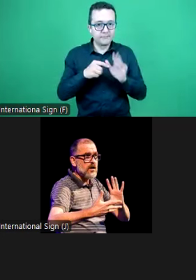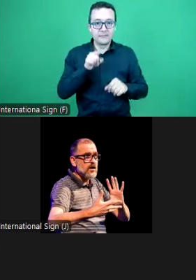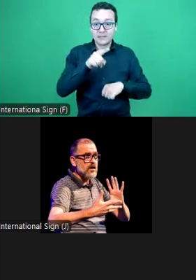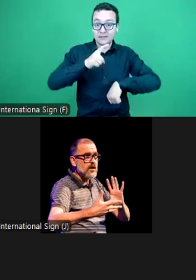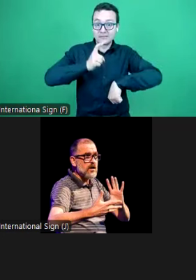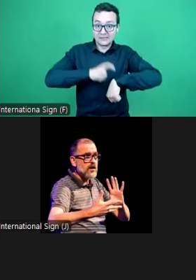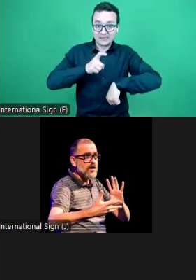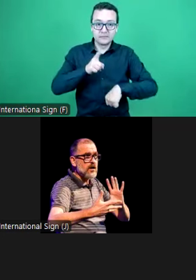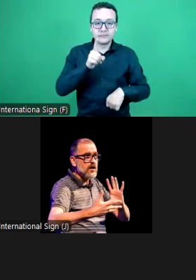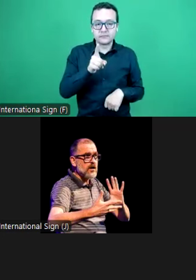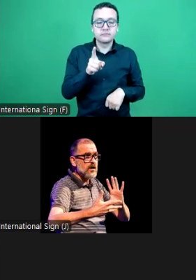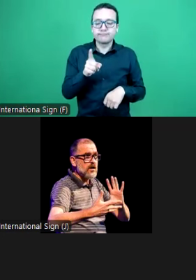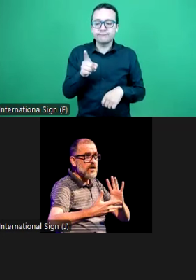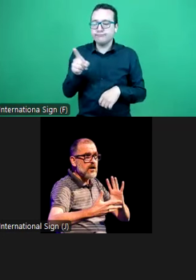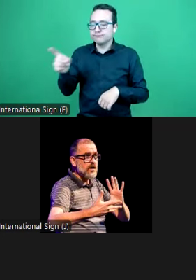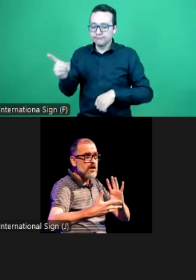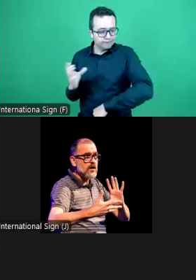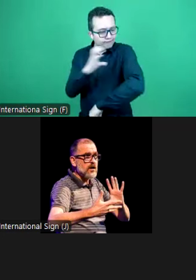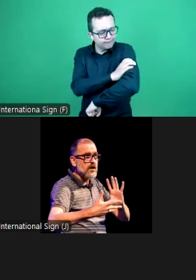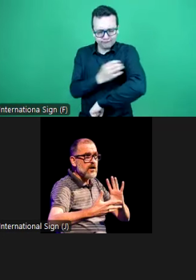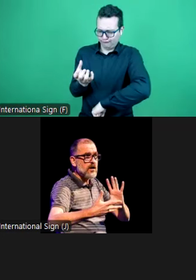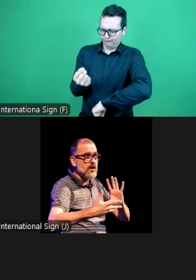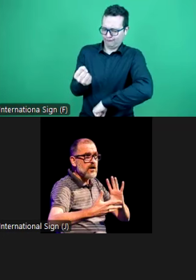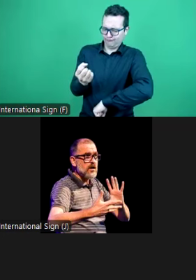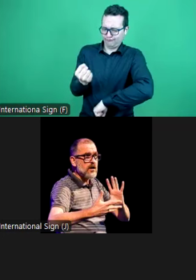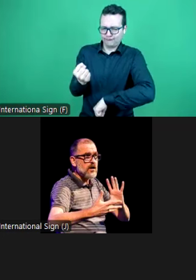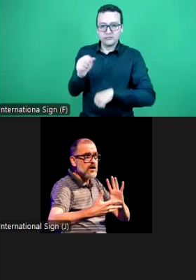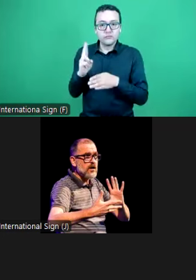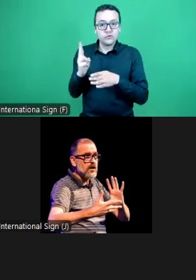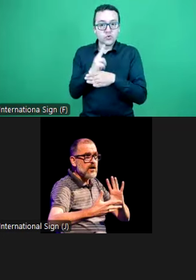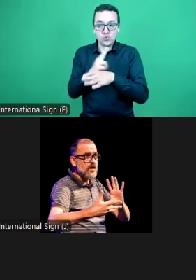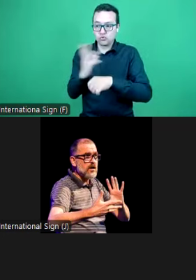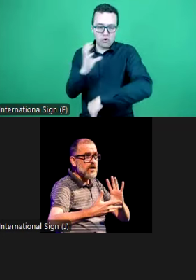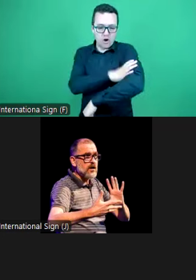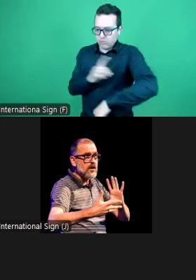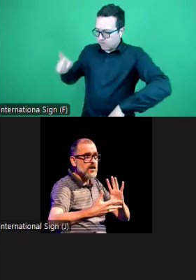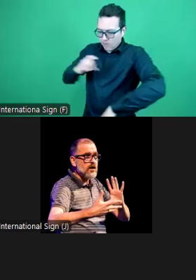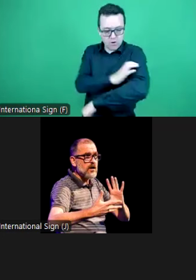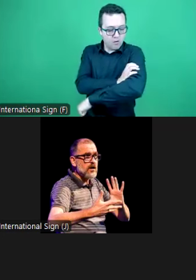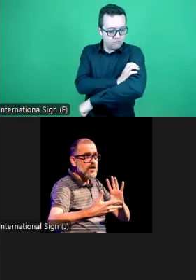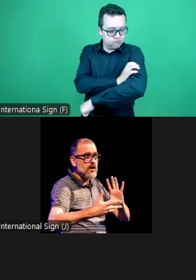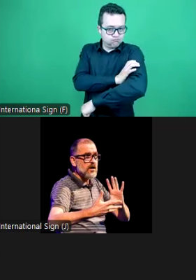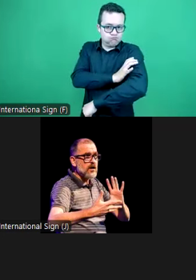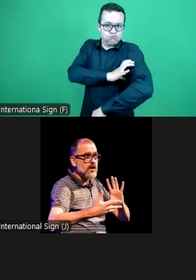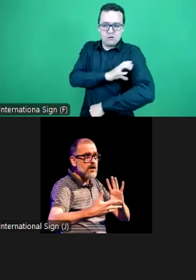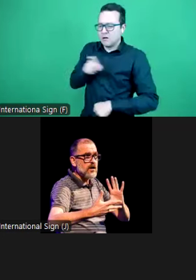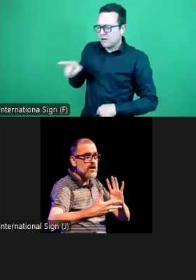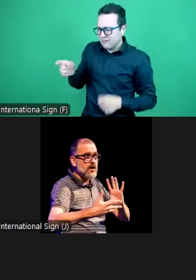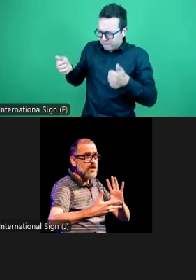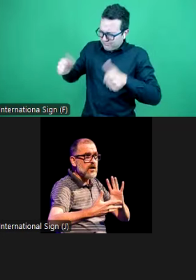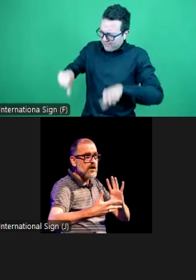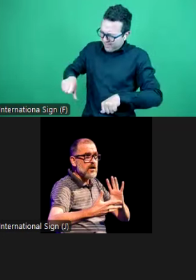é que nesse momento existiam equipamentos que se estavam utilizando para uma tomada